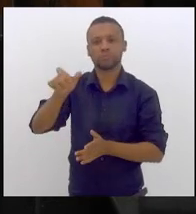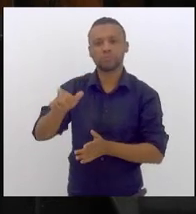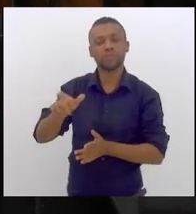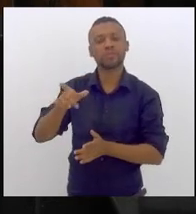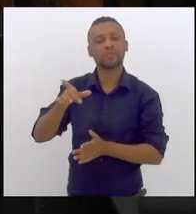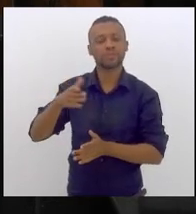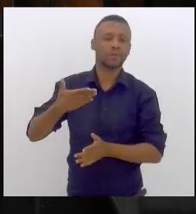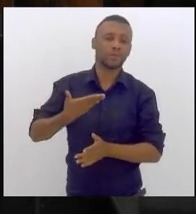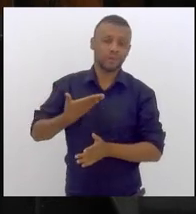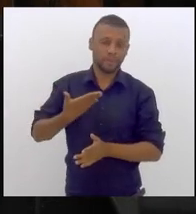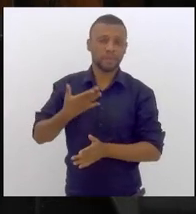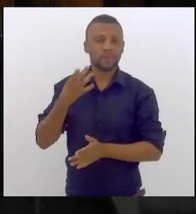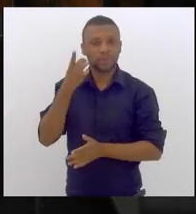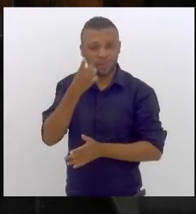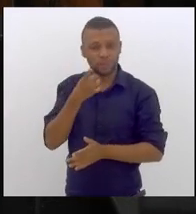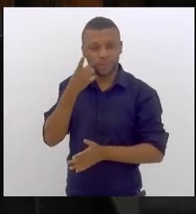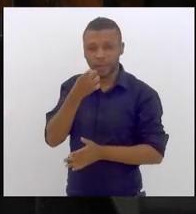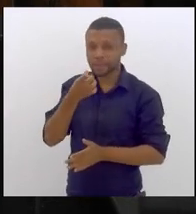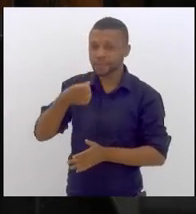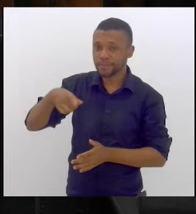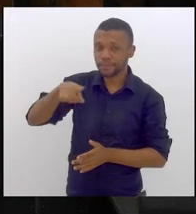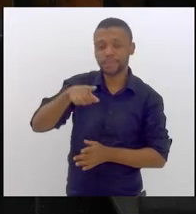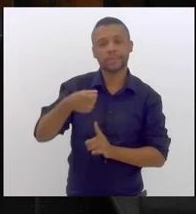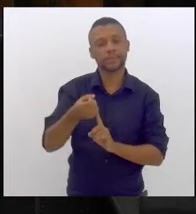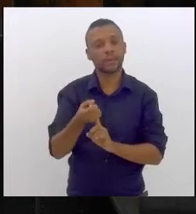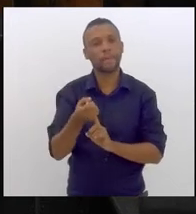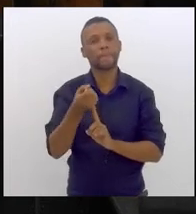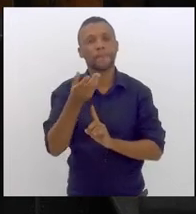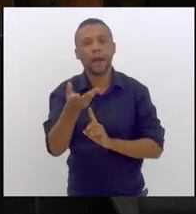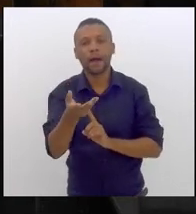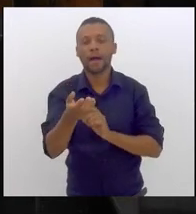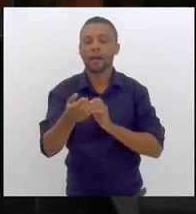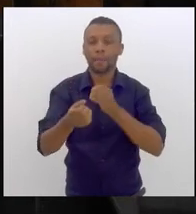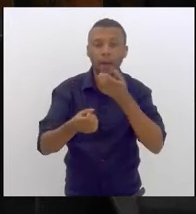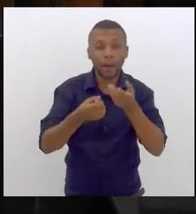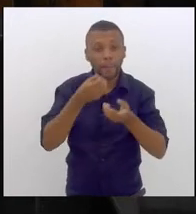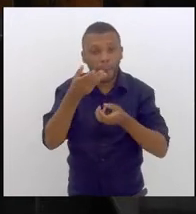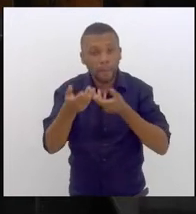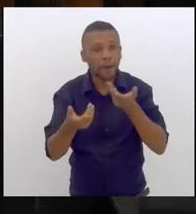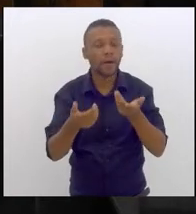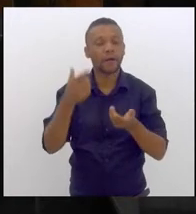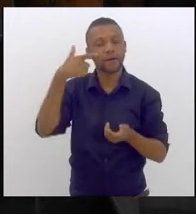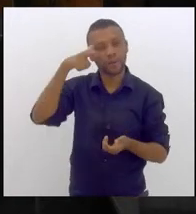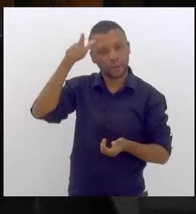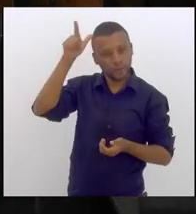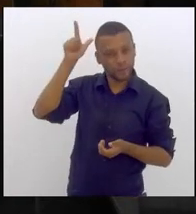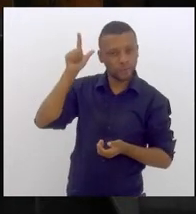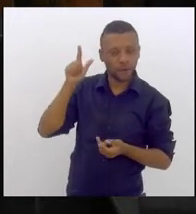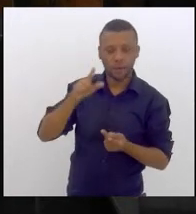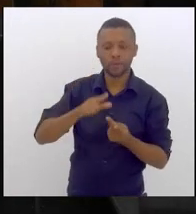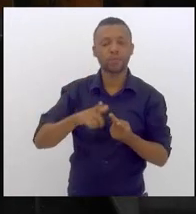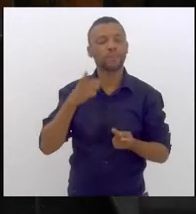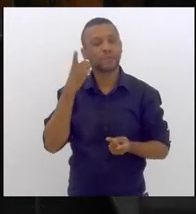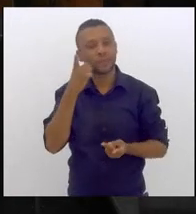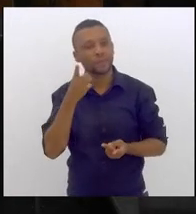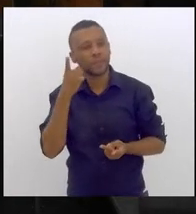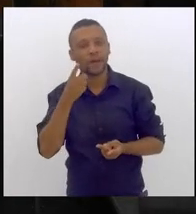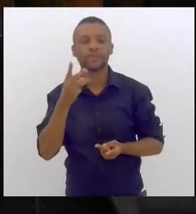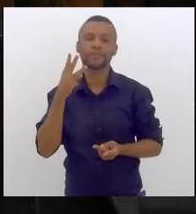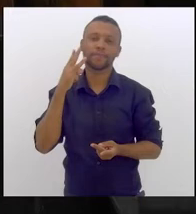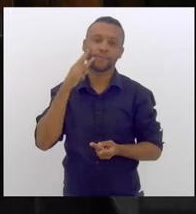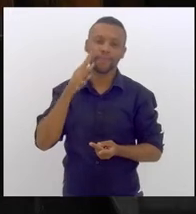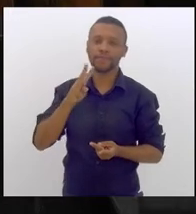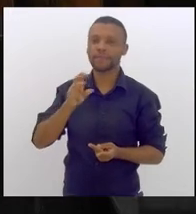dos companheiros que relataram, Luiz Paulo, deputado